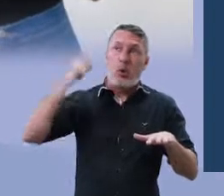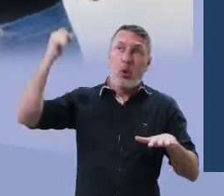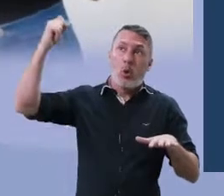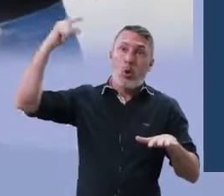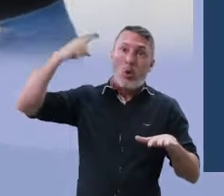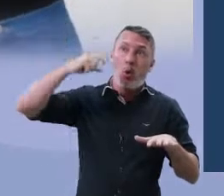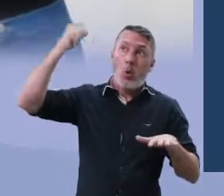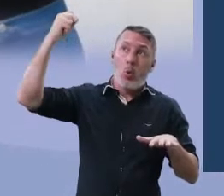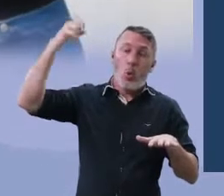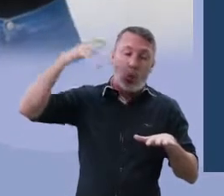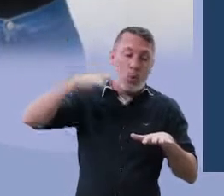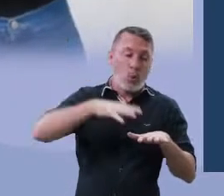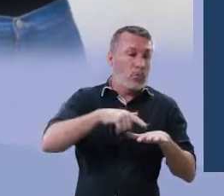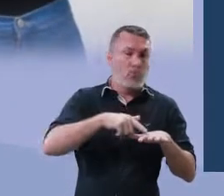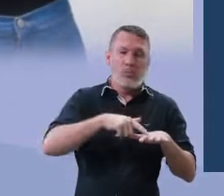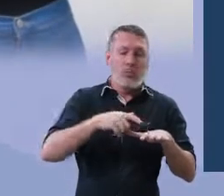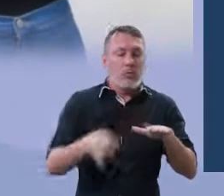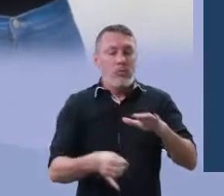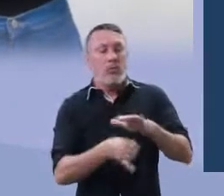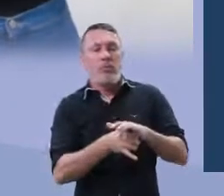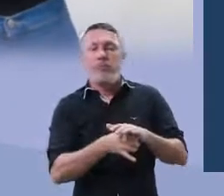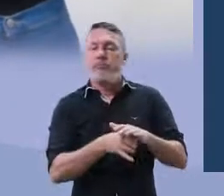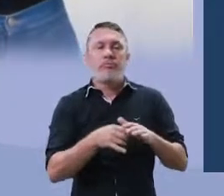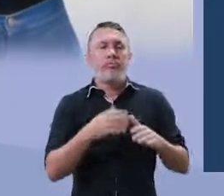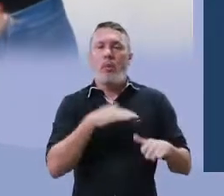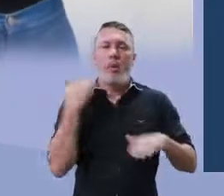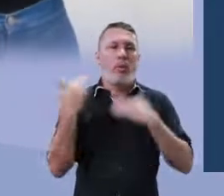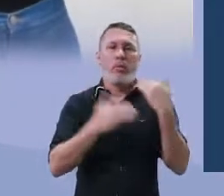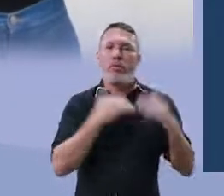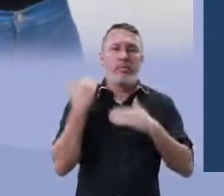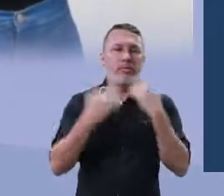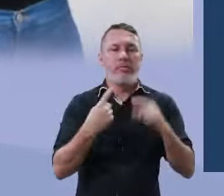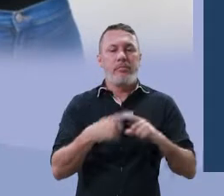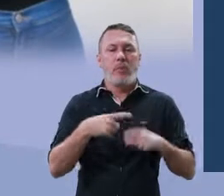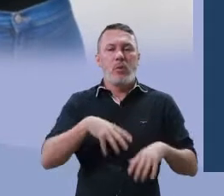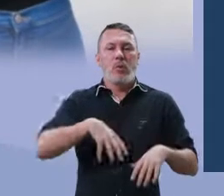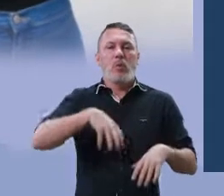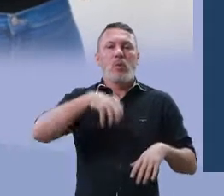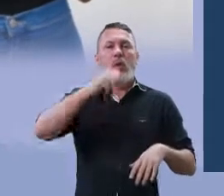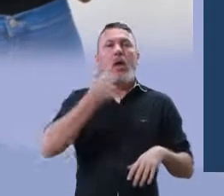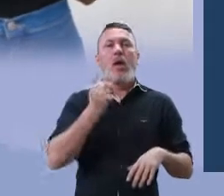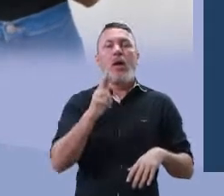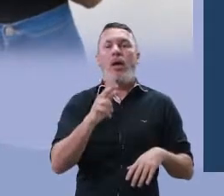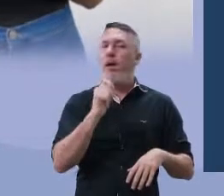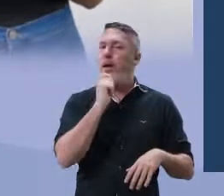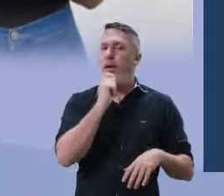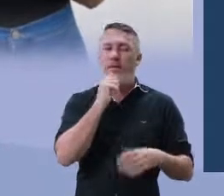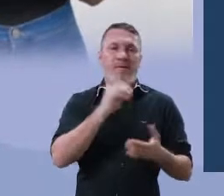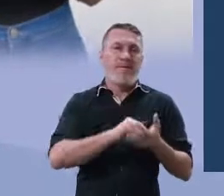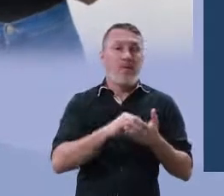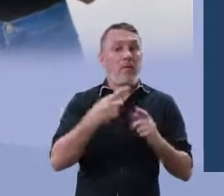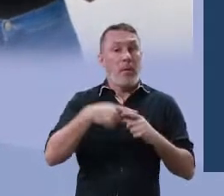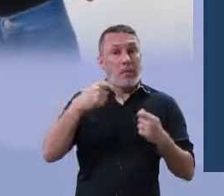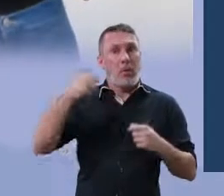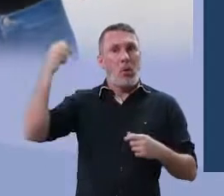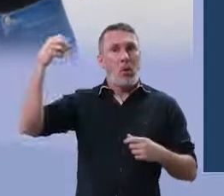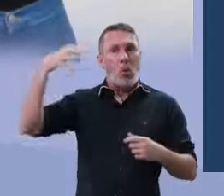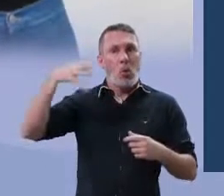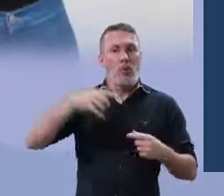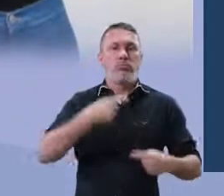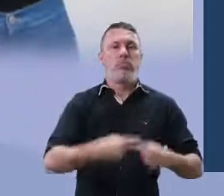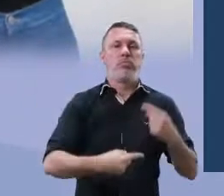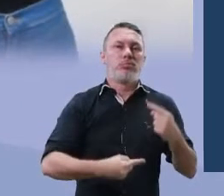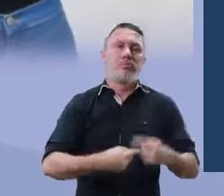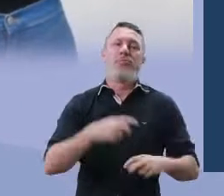com que essas partículas em suspensão, então, venham a comprometer a produtividade, porque o fitoplâncton que está ali, ele